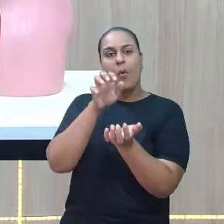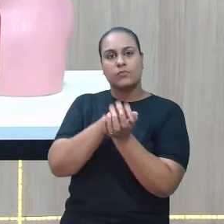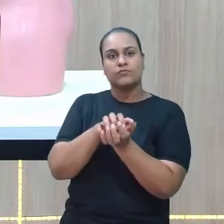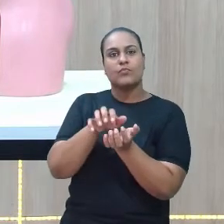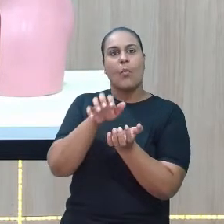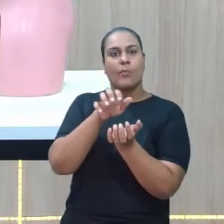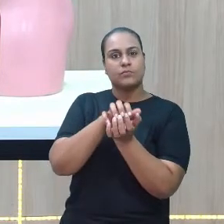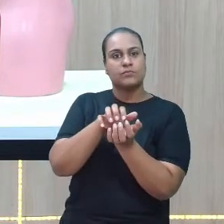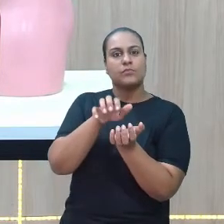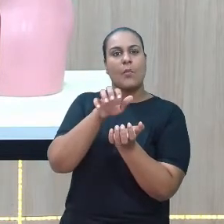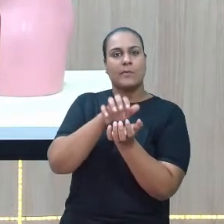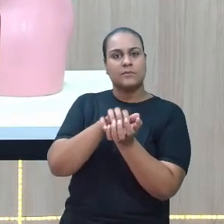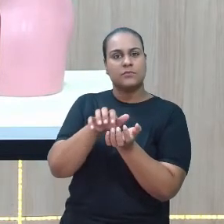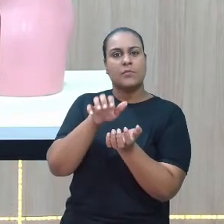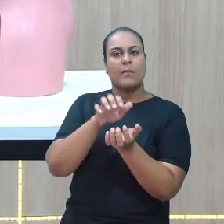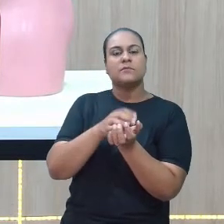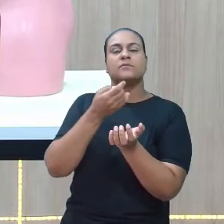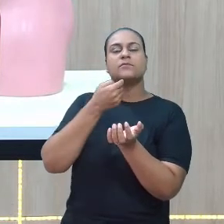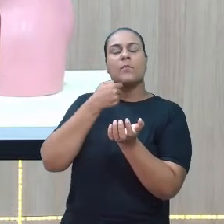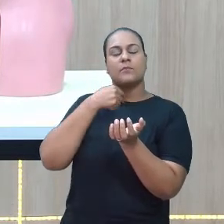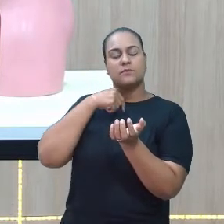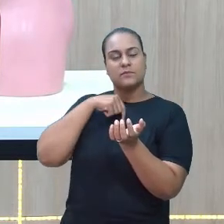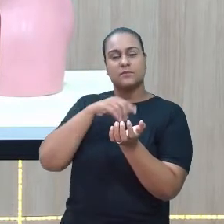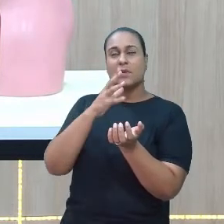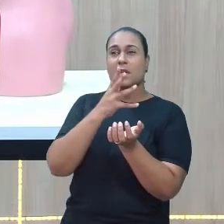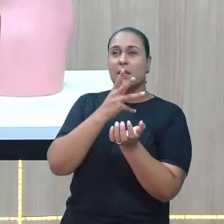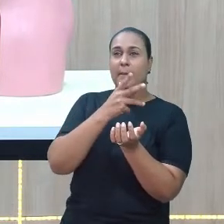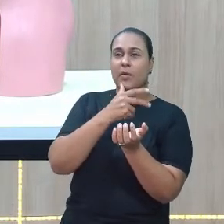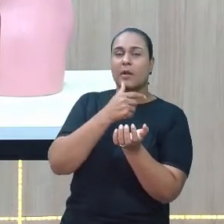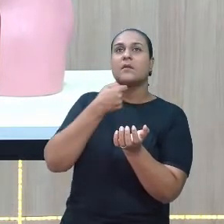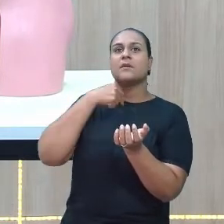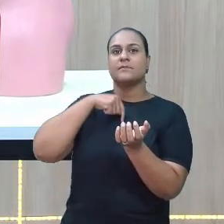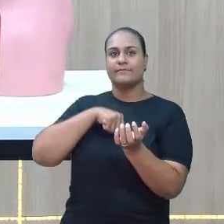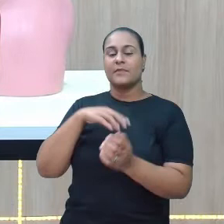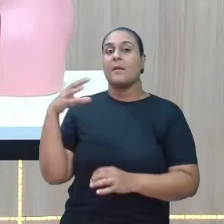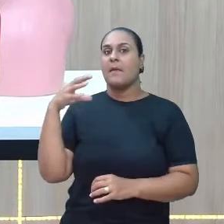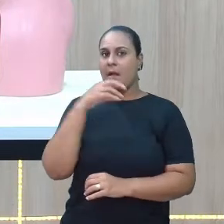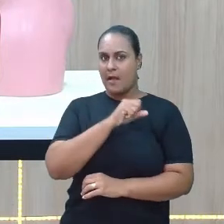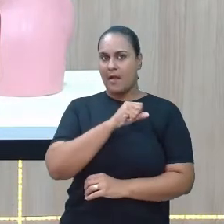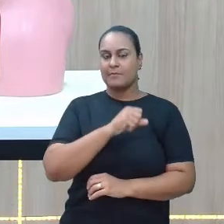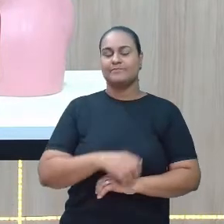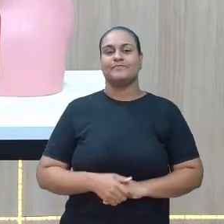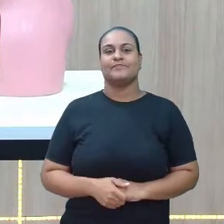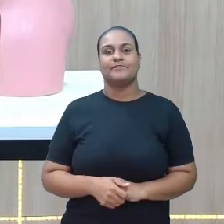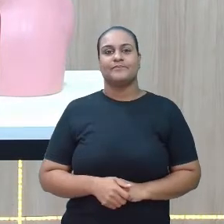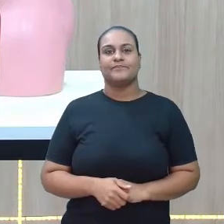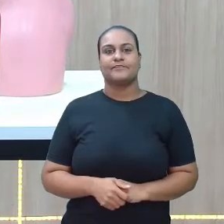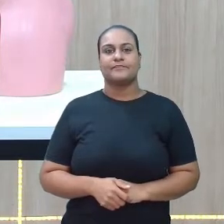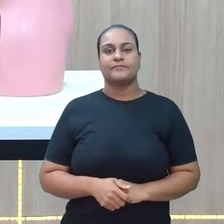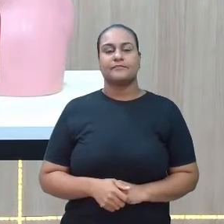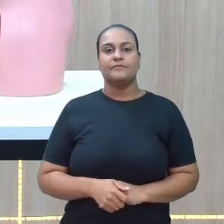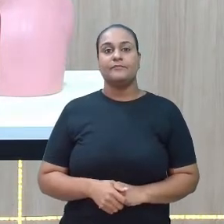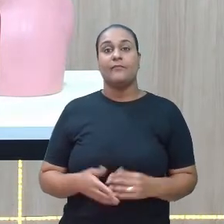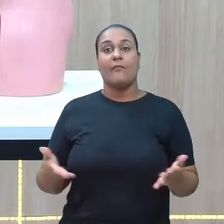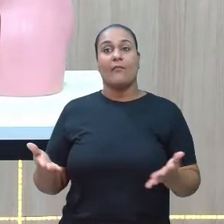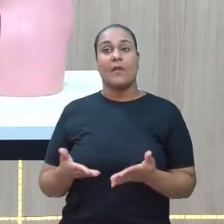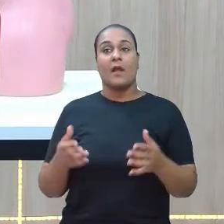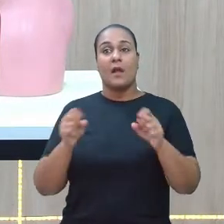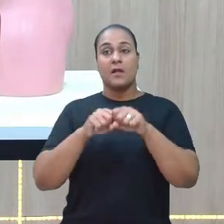ter uma fácil digestão e absorção pelo nosso organismo. E agora o